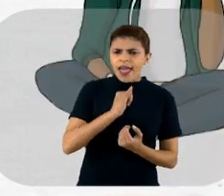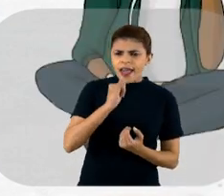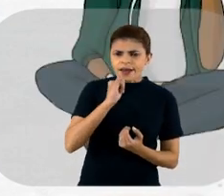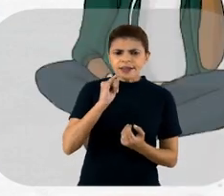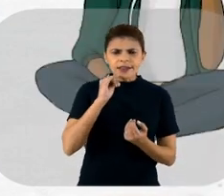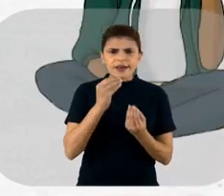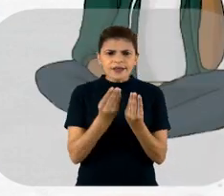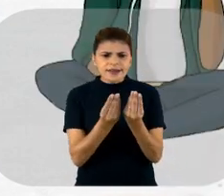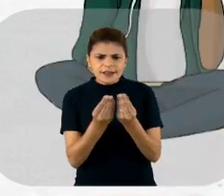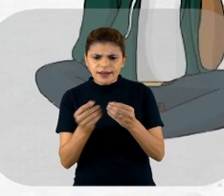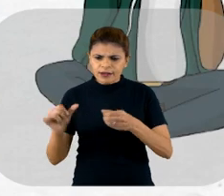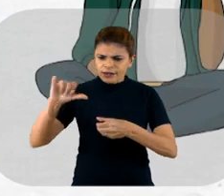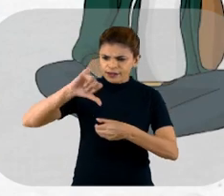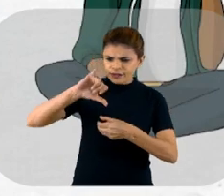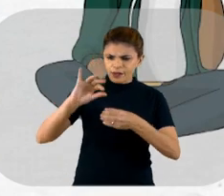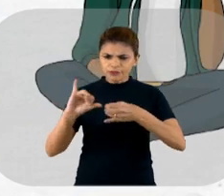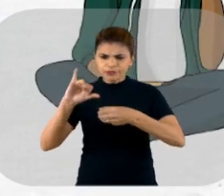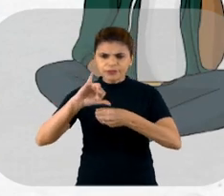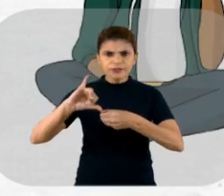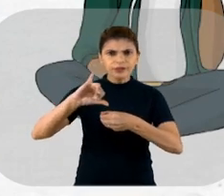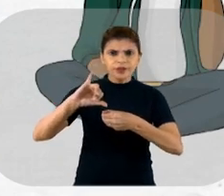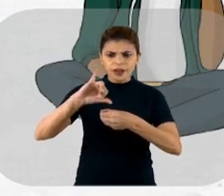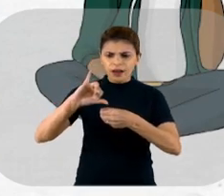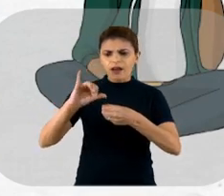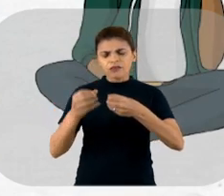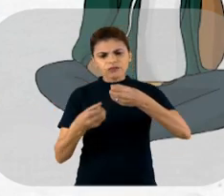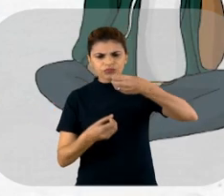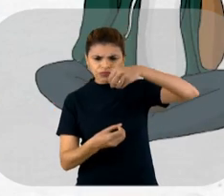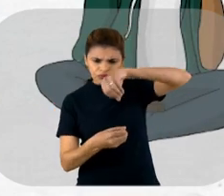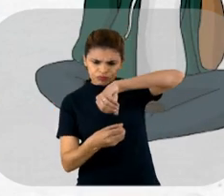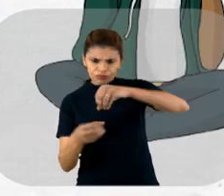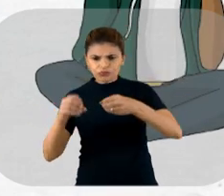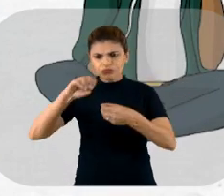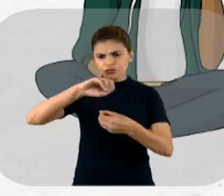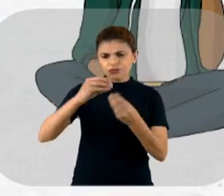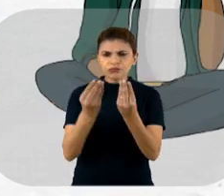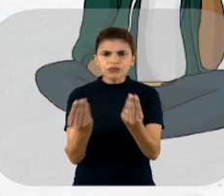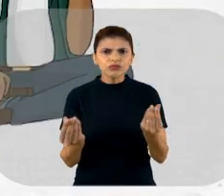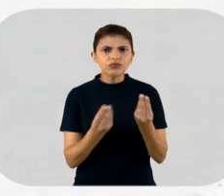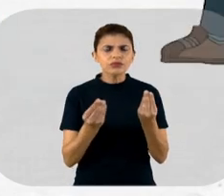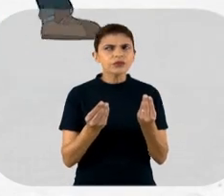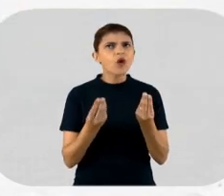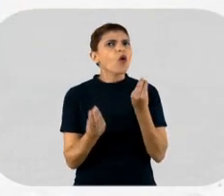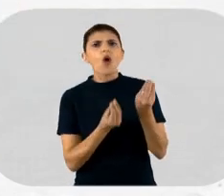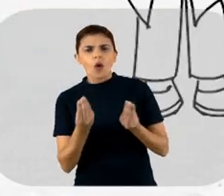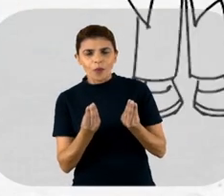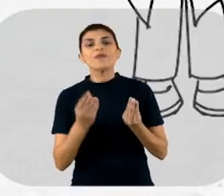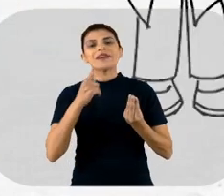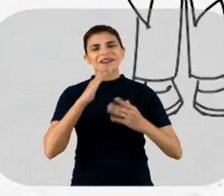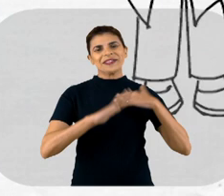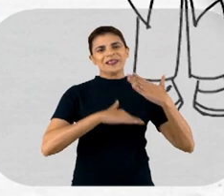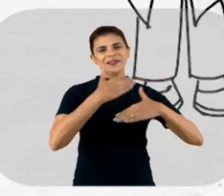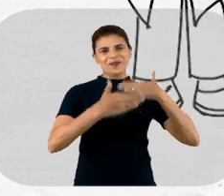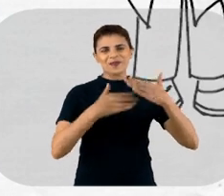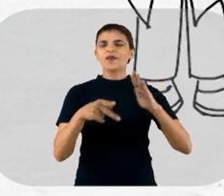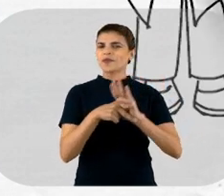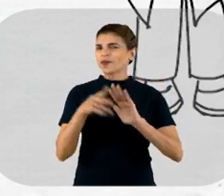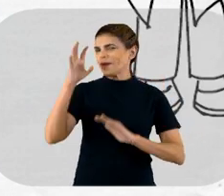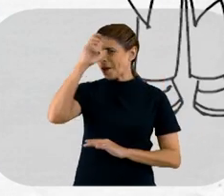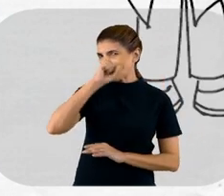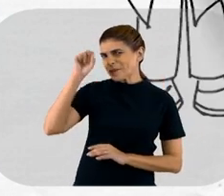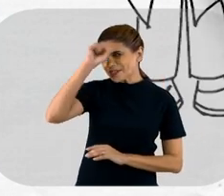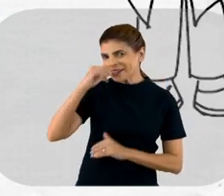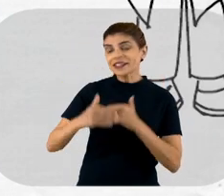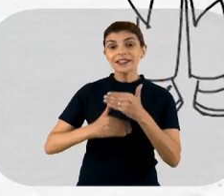vitro de dissolução. Vamos aprender um pouco sobre isso. Durante o desenvolvimento de medicamentos, o